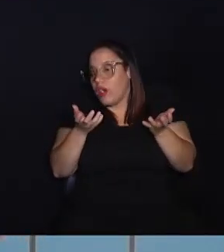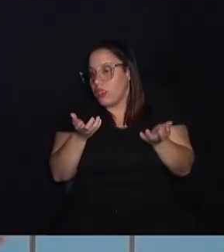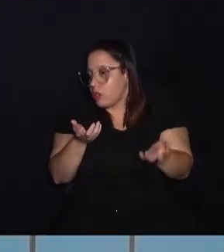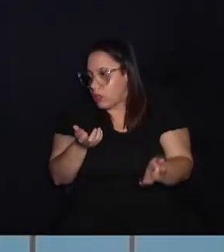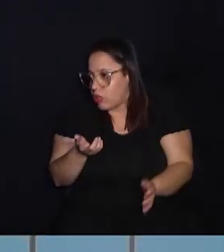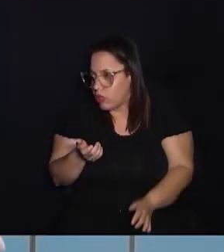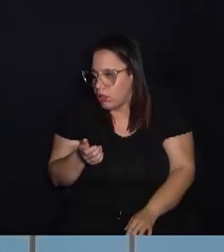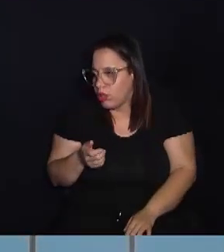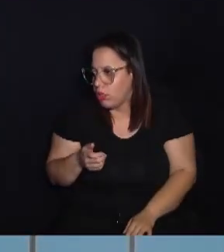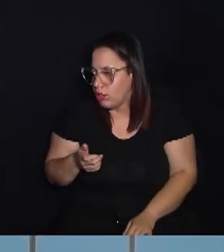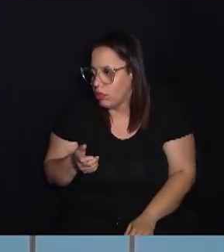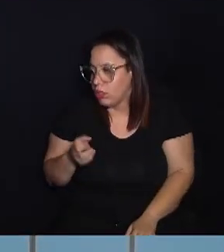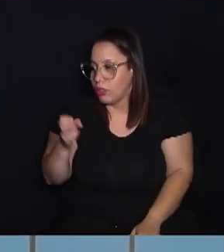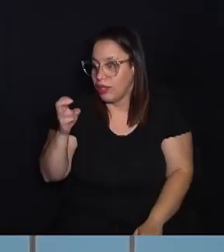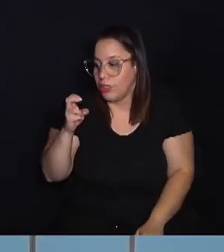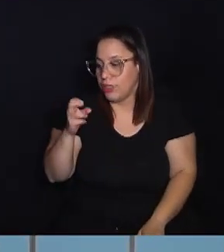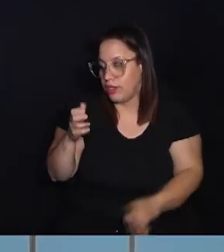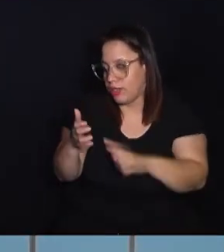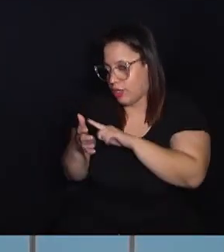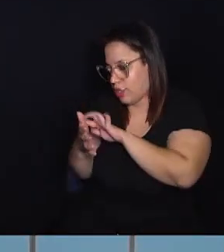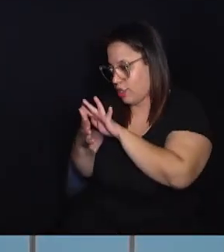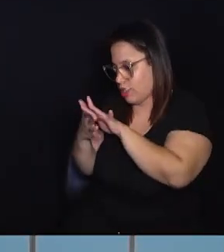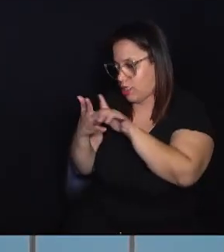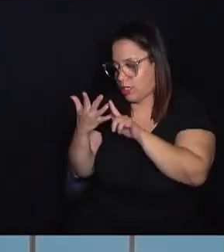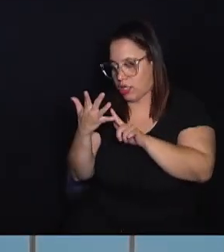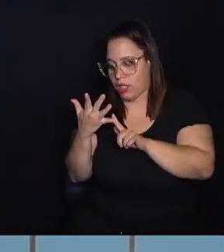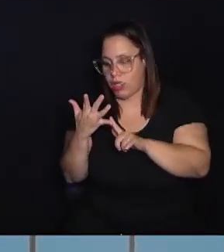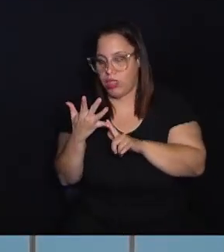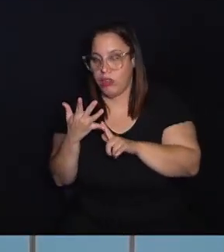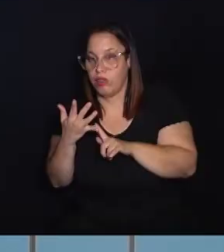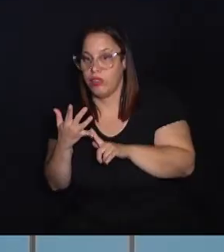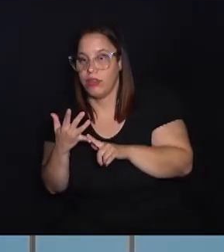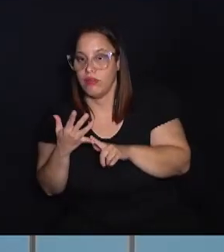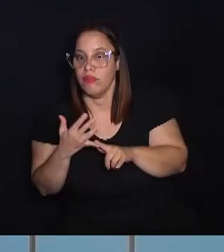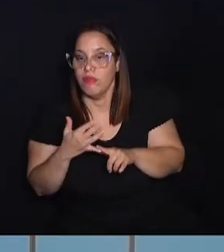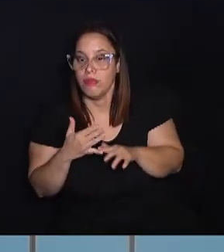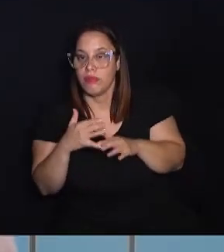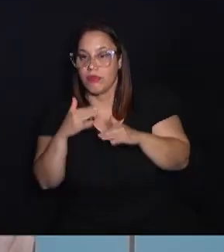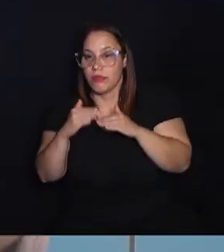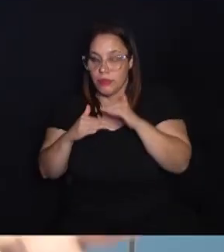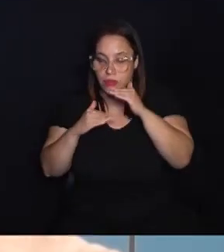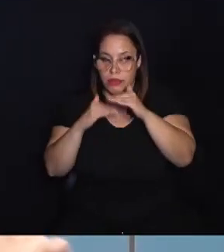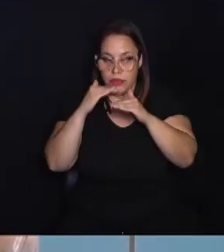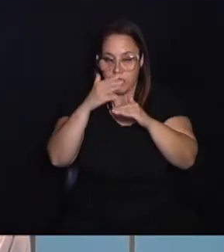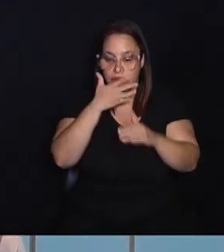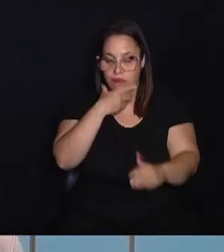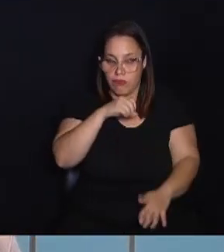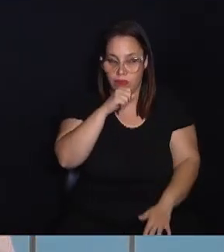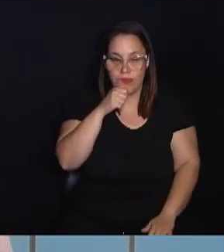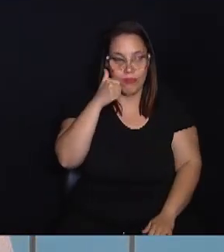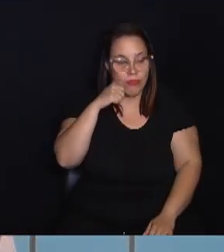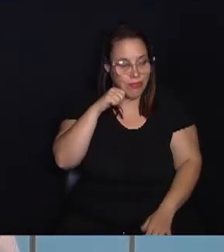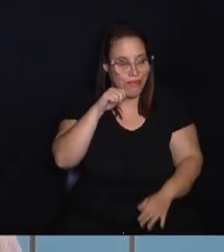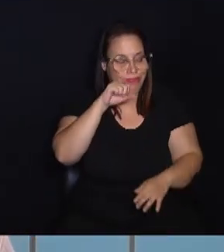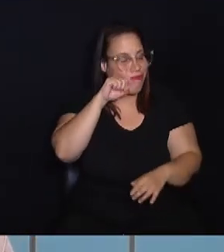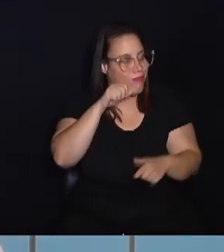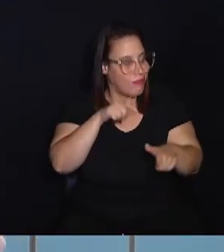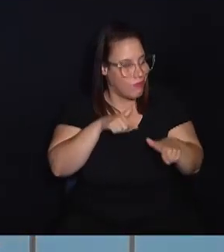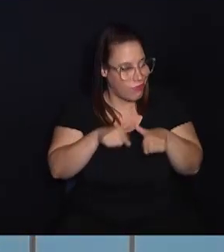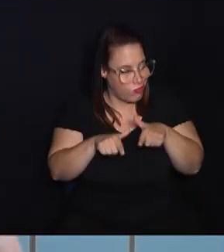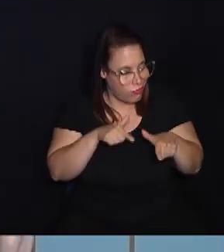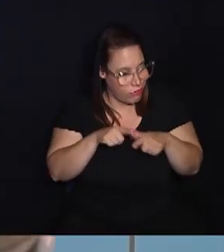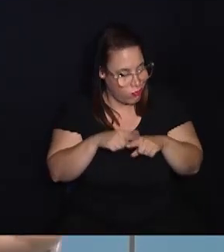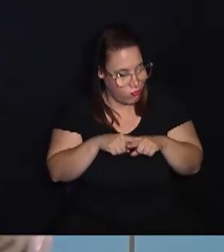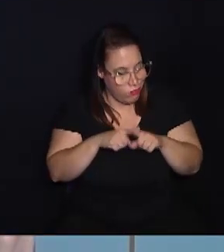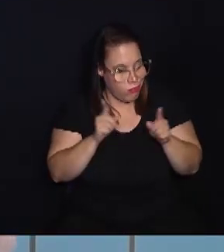esses 5 fatores são habilidades que precisam ser desenvolvidas pelos pais. E que dá um pouco de trabalho, mas